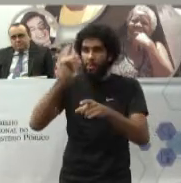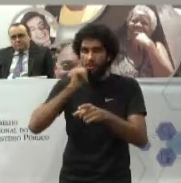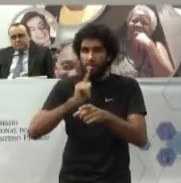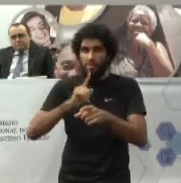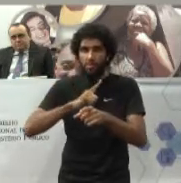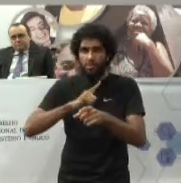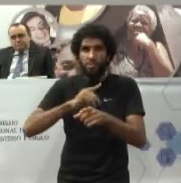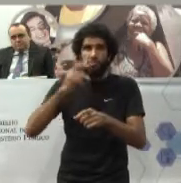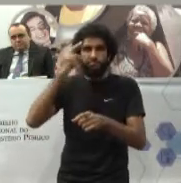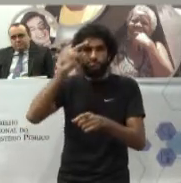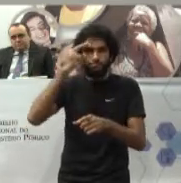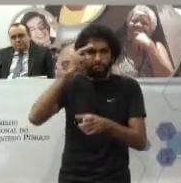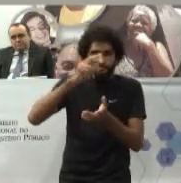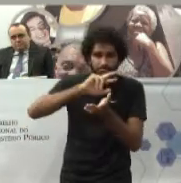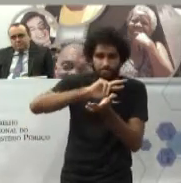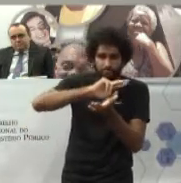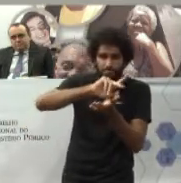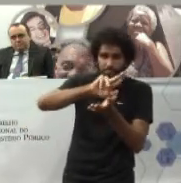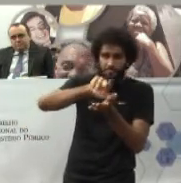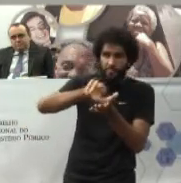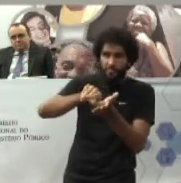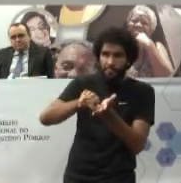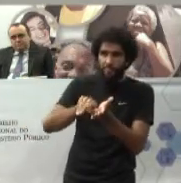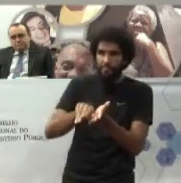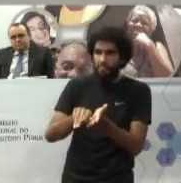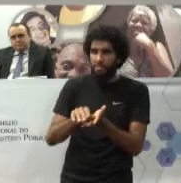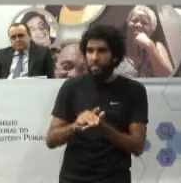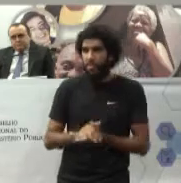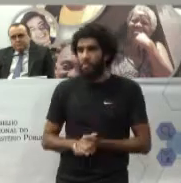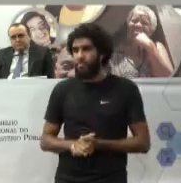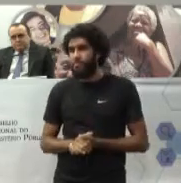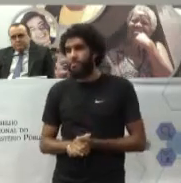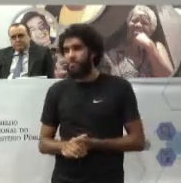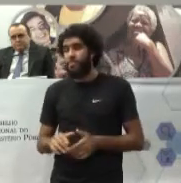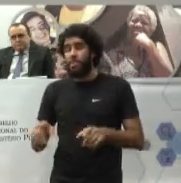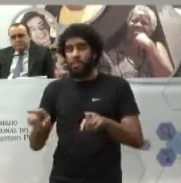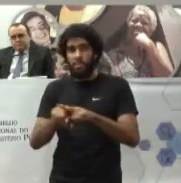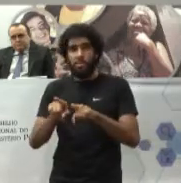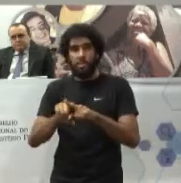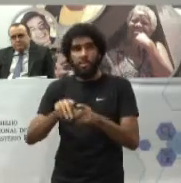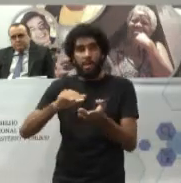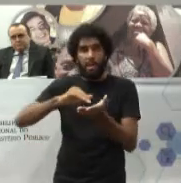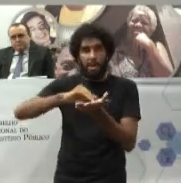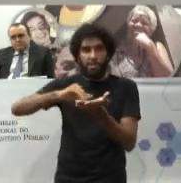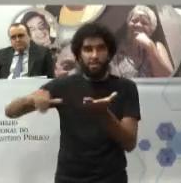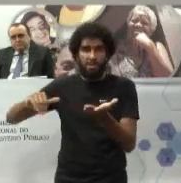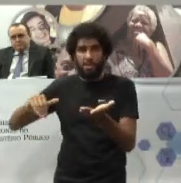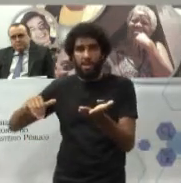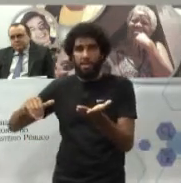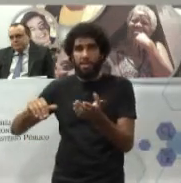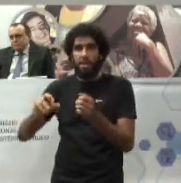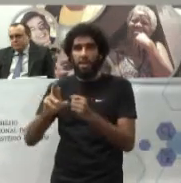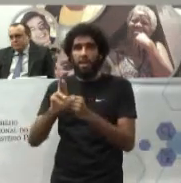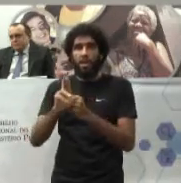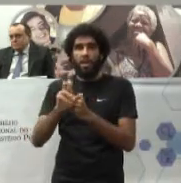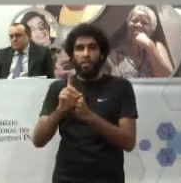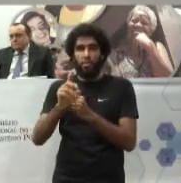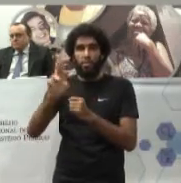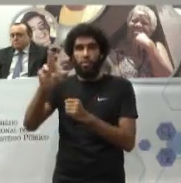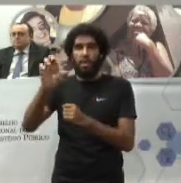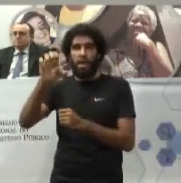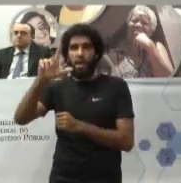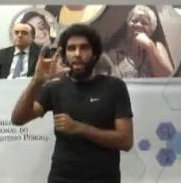reflexões inclusive a reprovação cuba nas informações tais como a doutora lina colocou aqui a